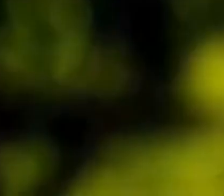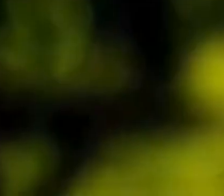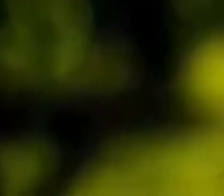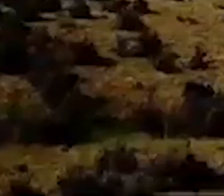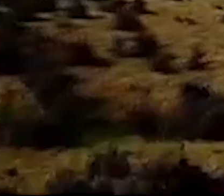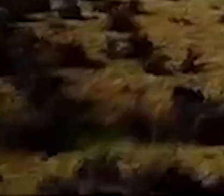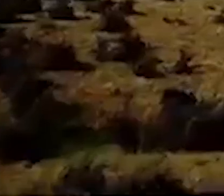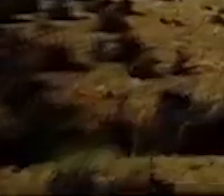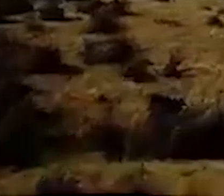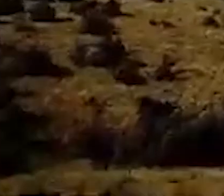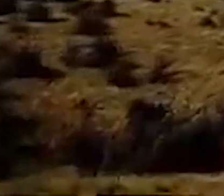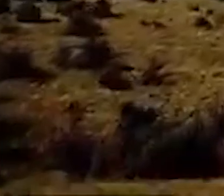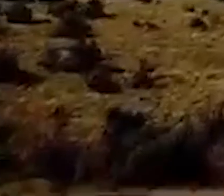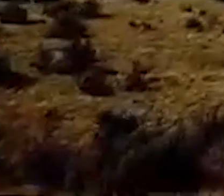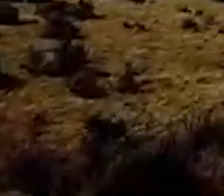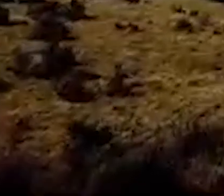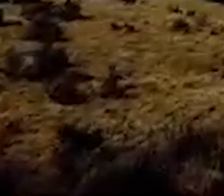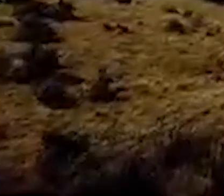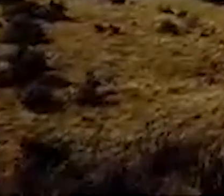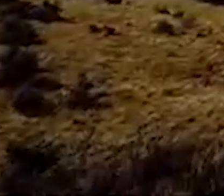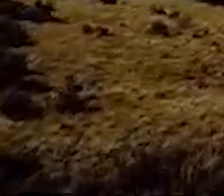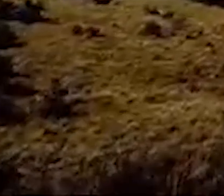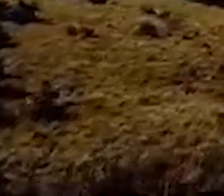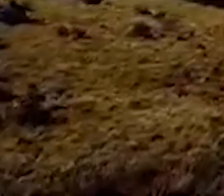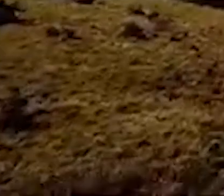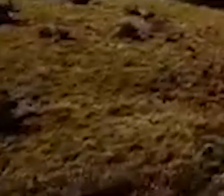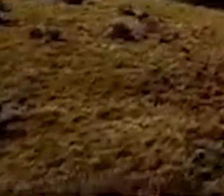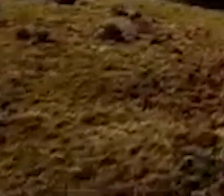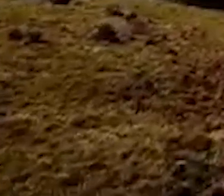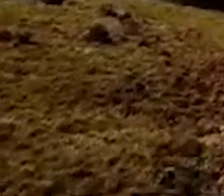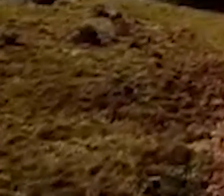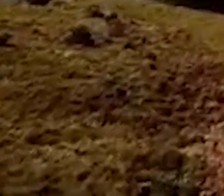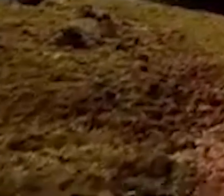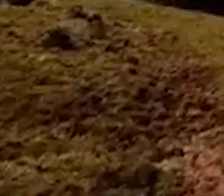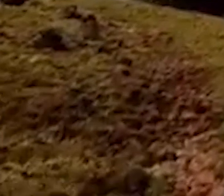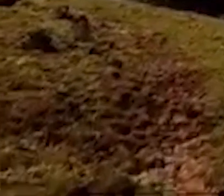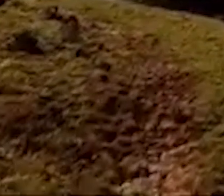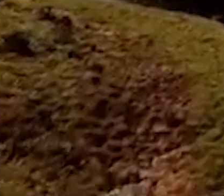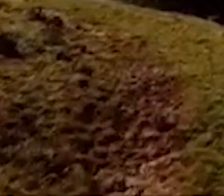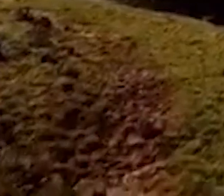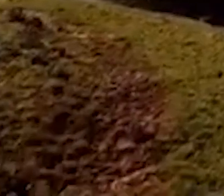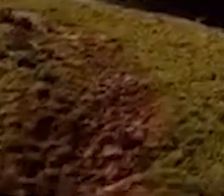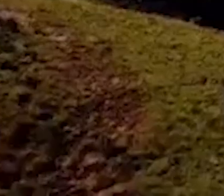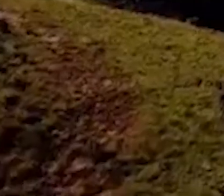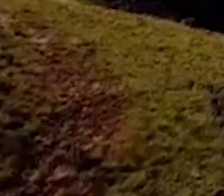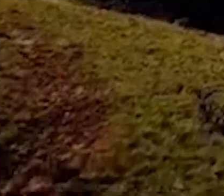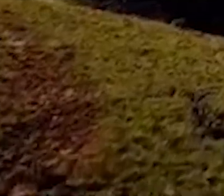Y se lleva todo lo que fuimos a cada hora.